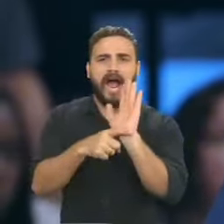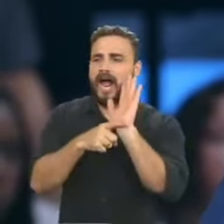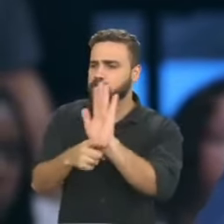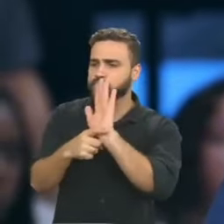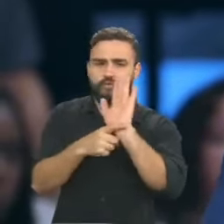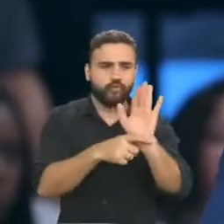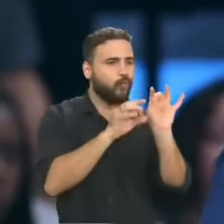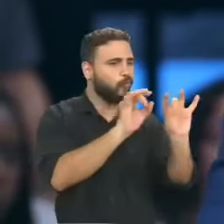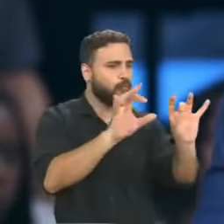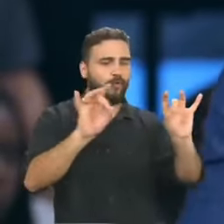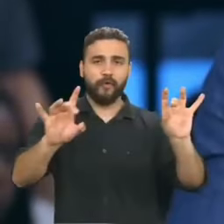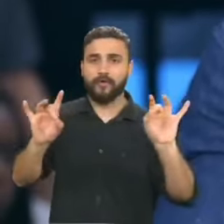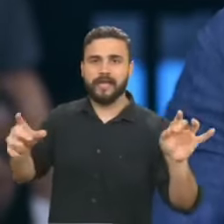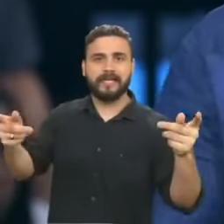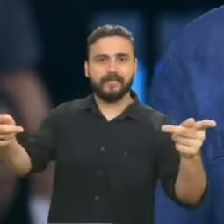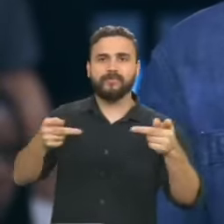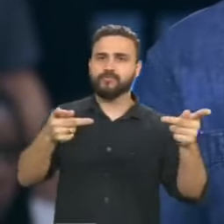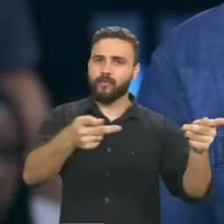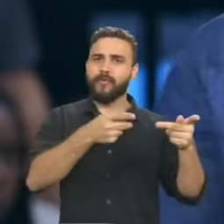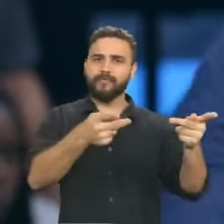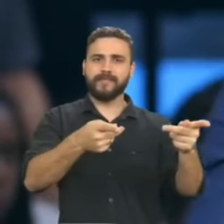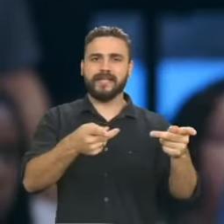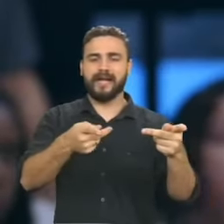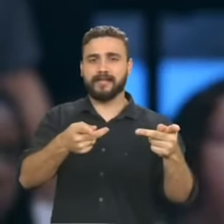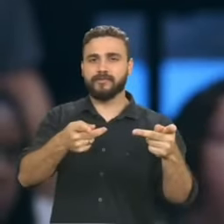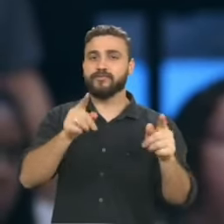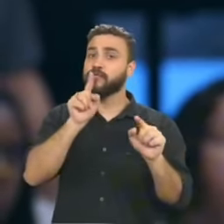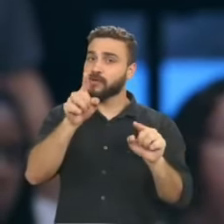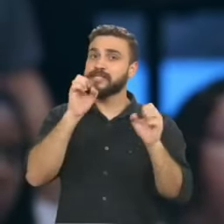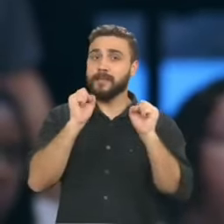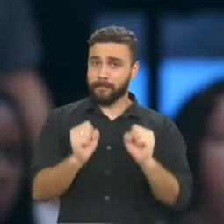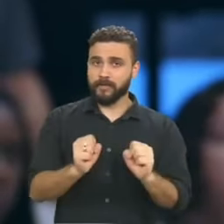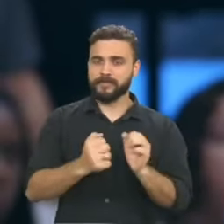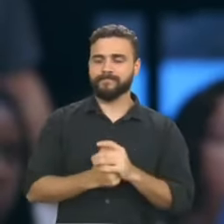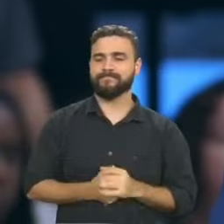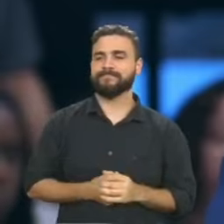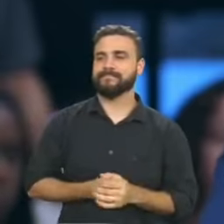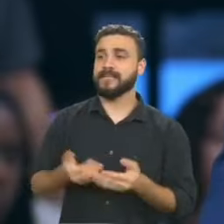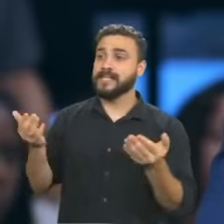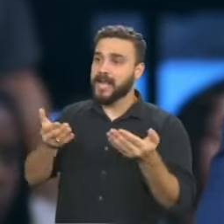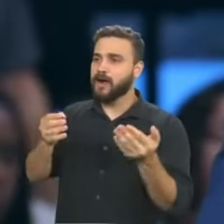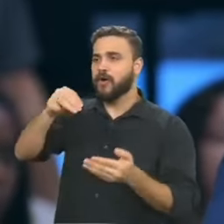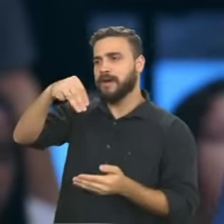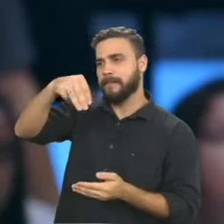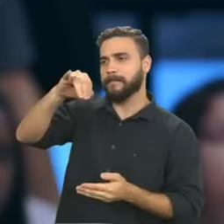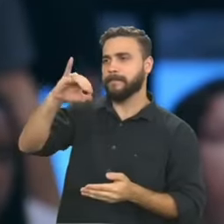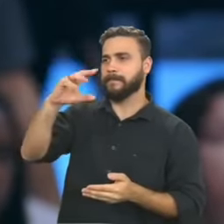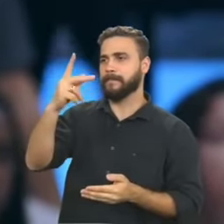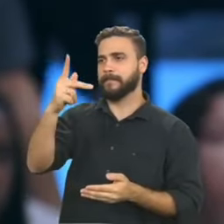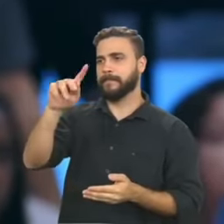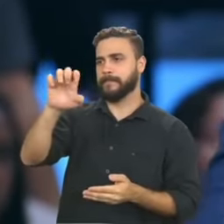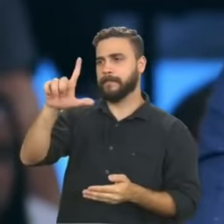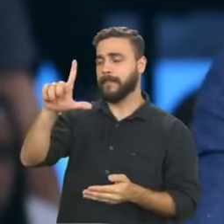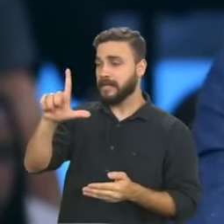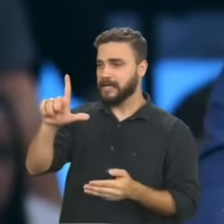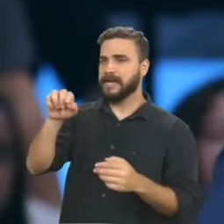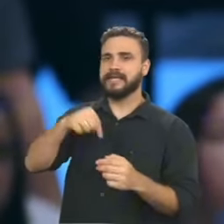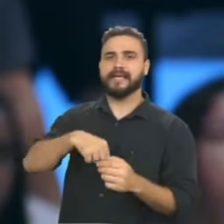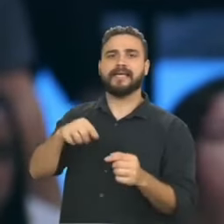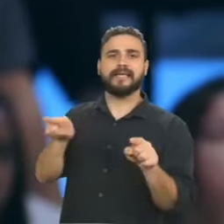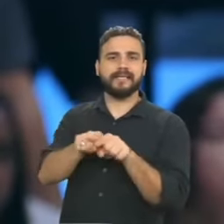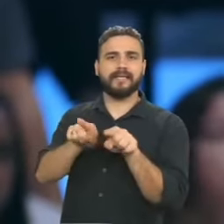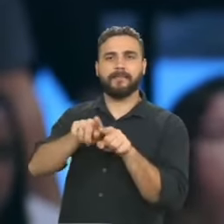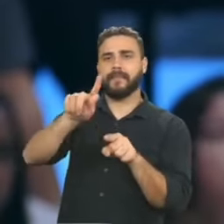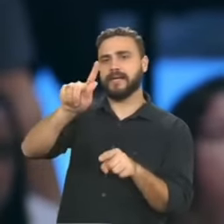está aí, está precisando de muitos seguradores. E eu quero ouvir de Giovanna e Michele, vocês têm um projeto muito bonito e sempre é